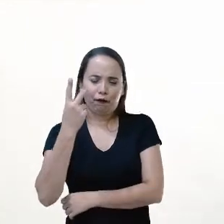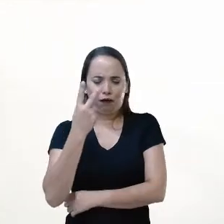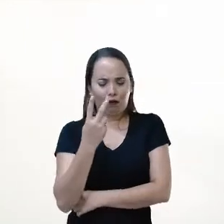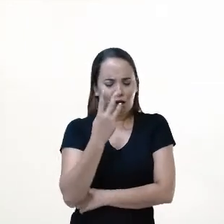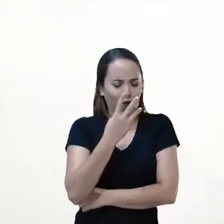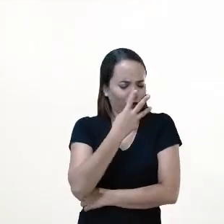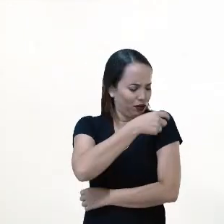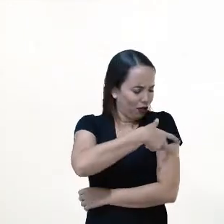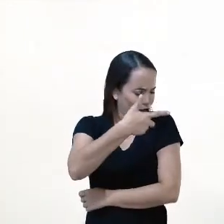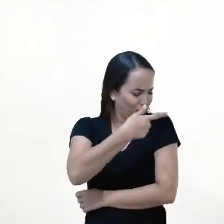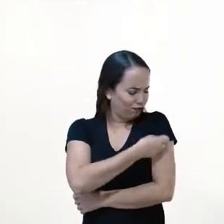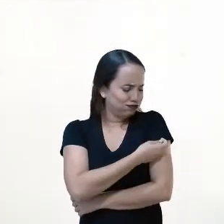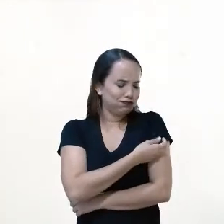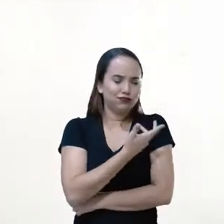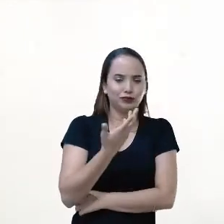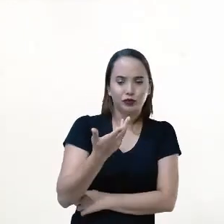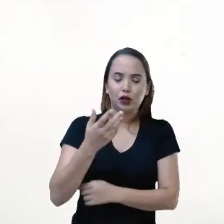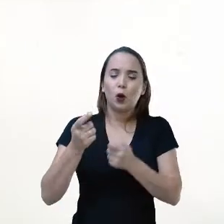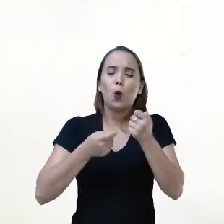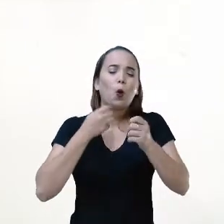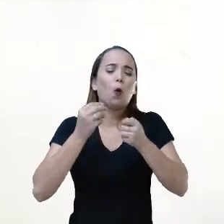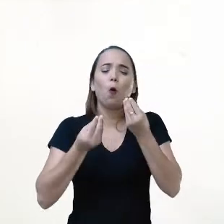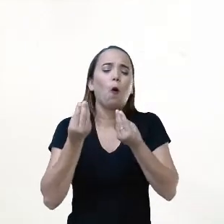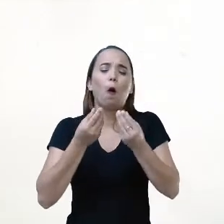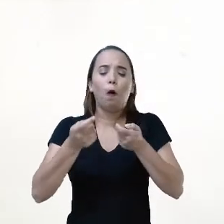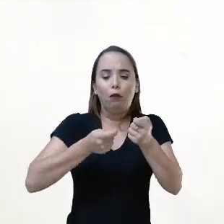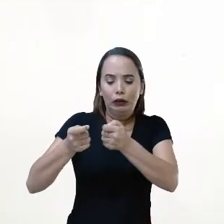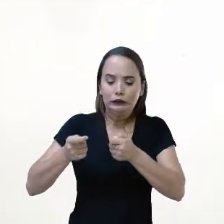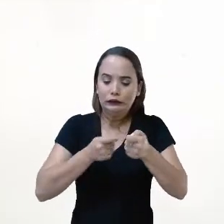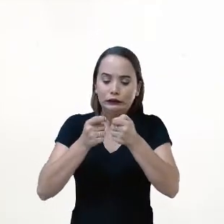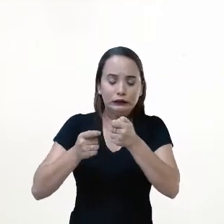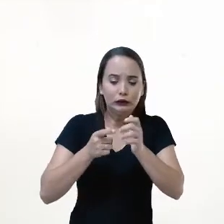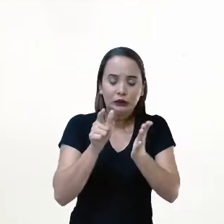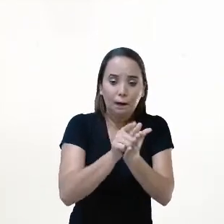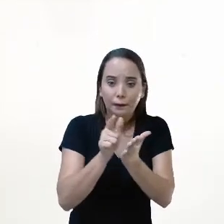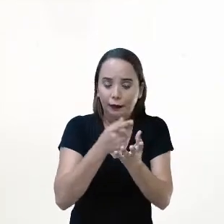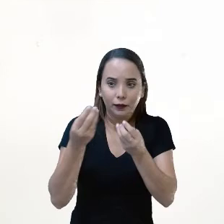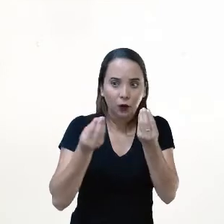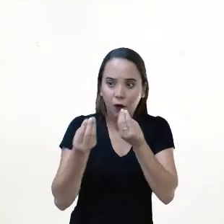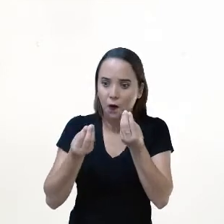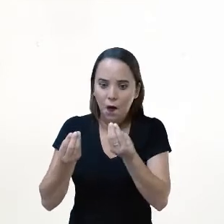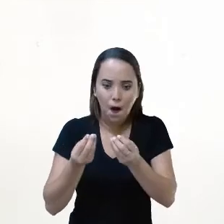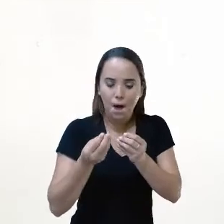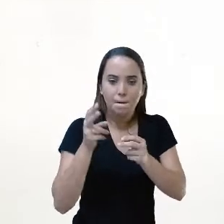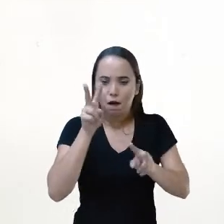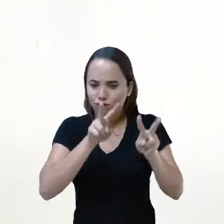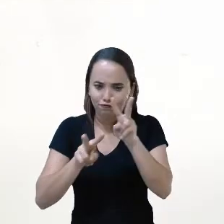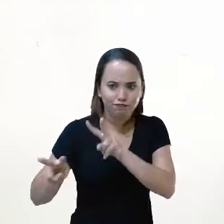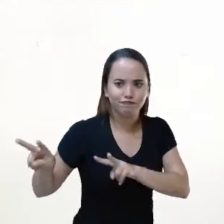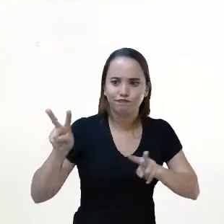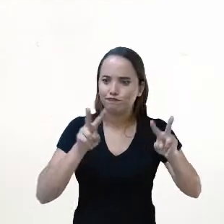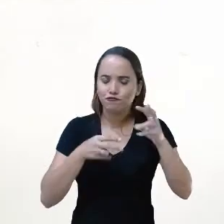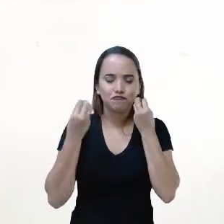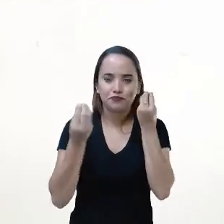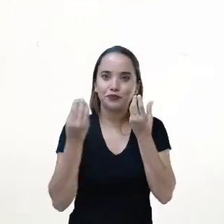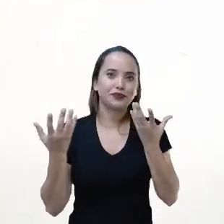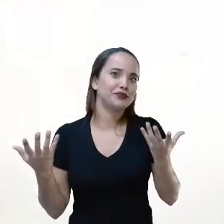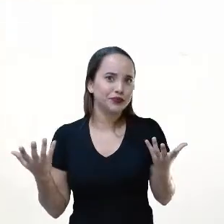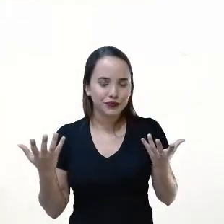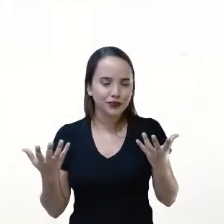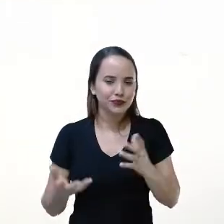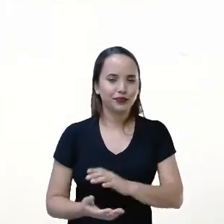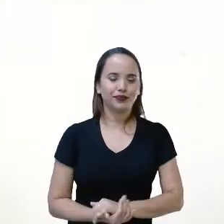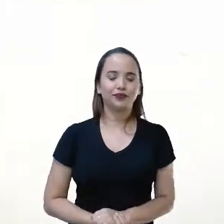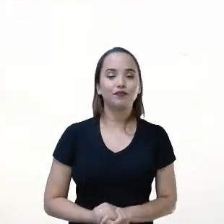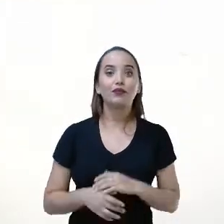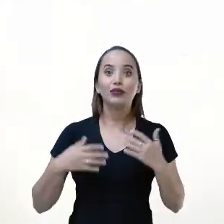dose. Então, como controlar isso? Como ter isso no papel? Como a gente consegue visualizar isso de uma maneira mais ampla?